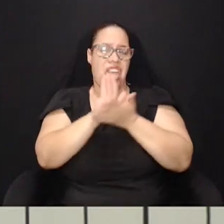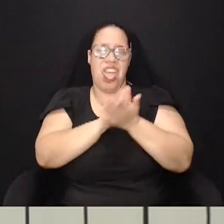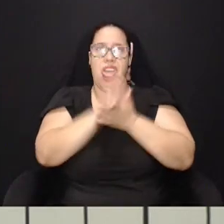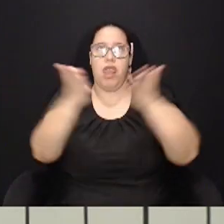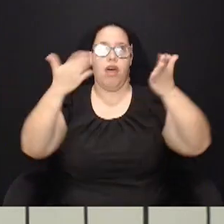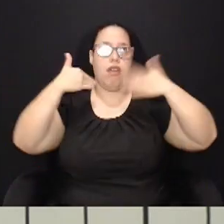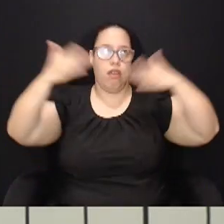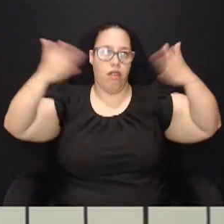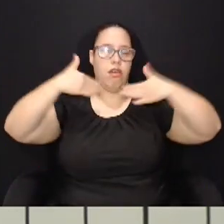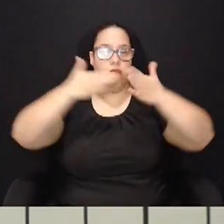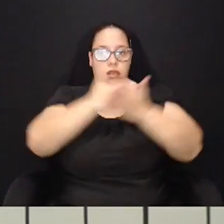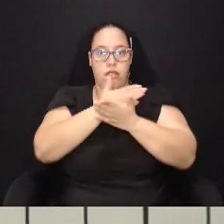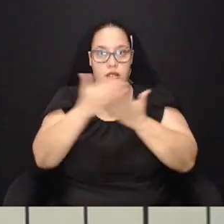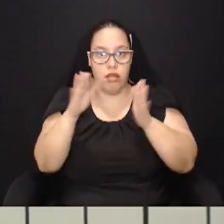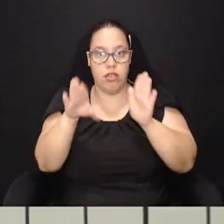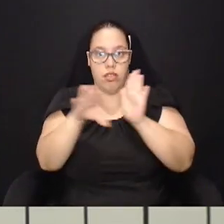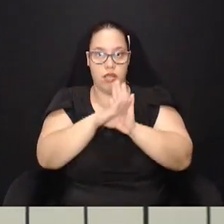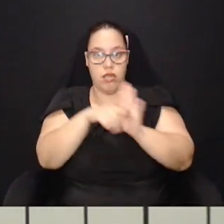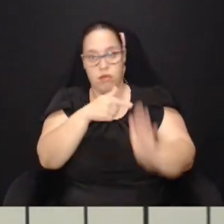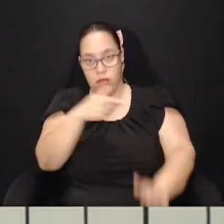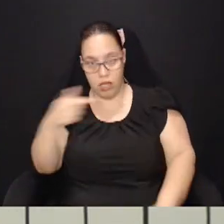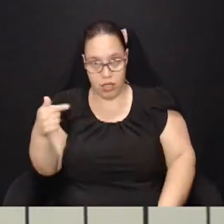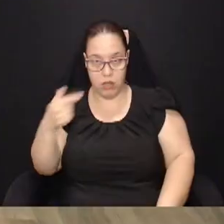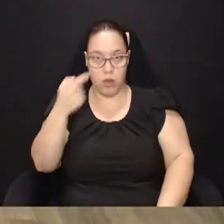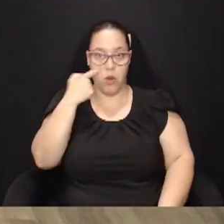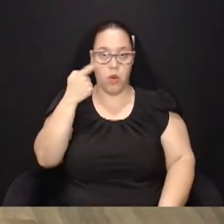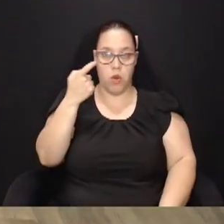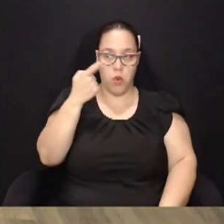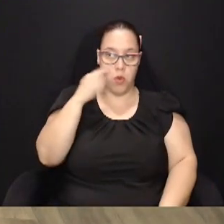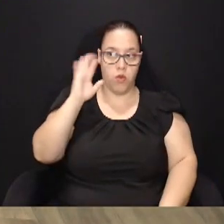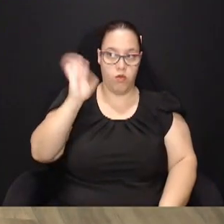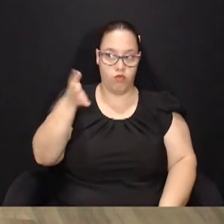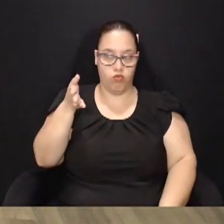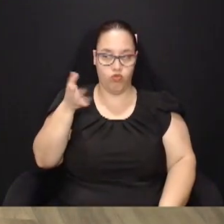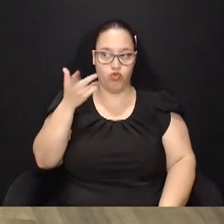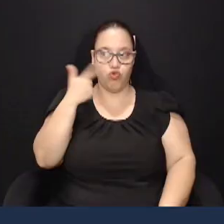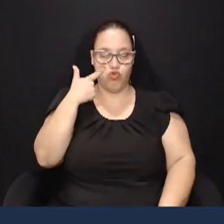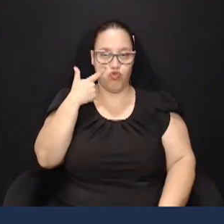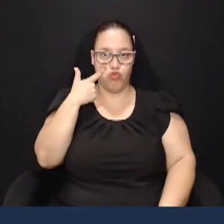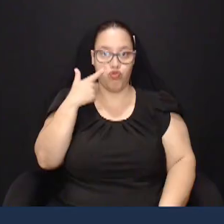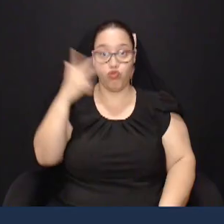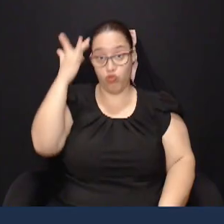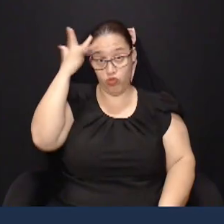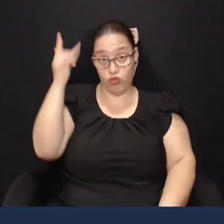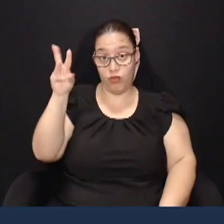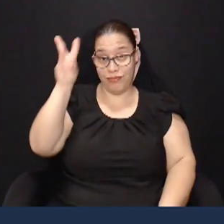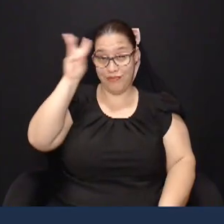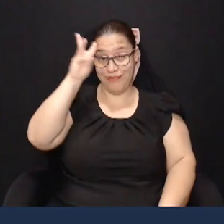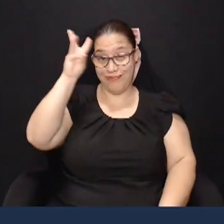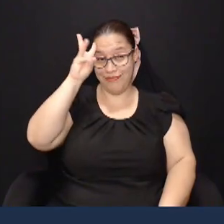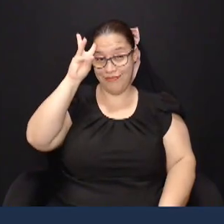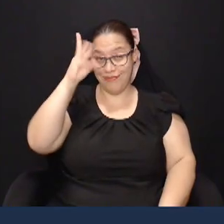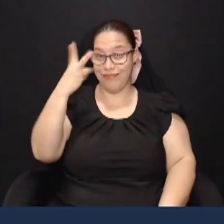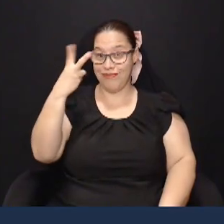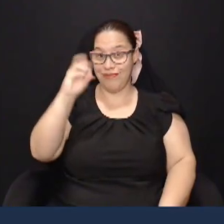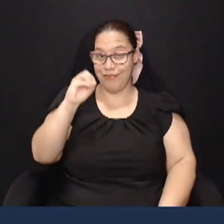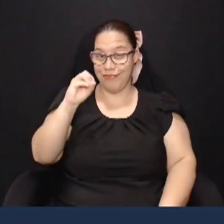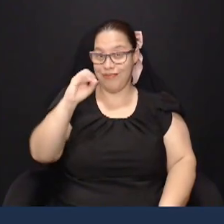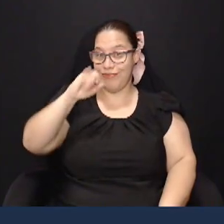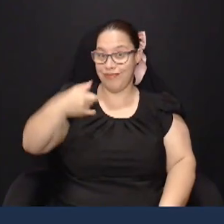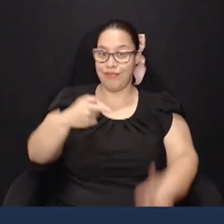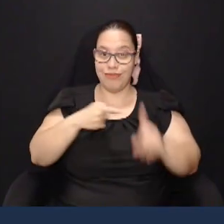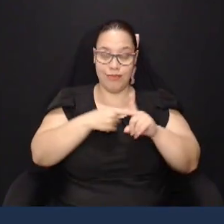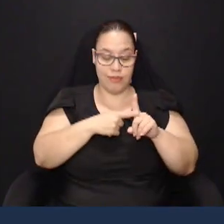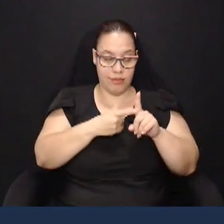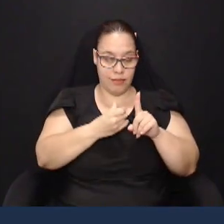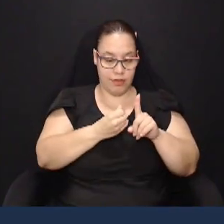o meio desta semana. Olha só, elas já estão aqui na minha tela. Para amanhã, terça-feira, então, 20 de janeiro, mínima de 16 graus